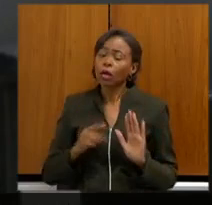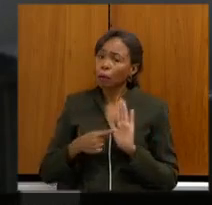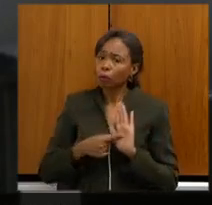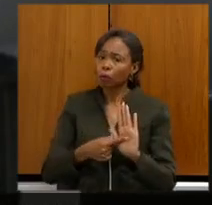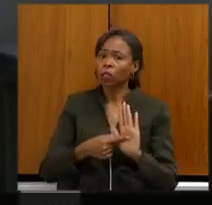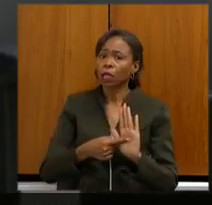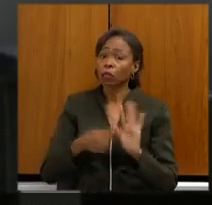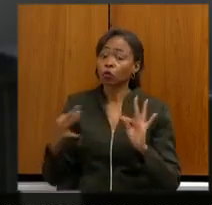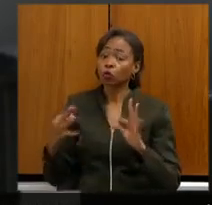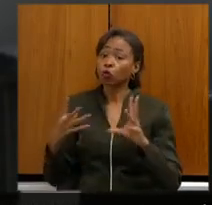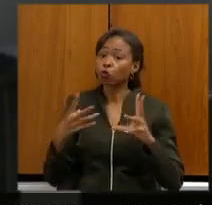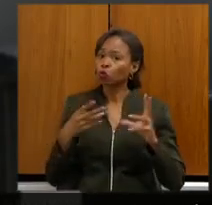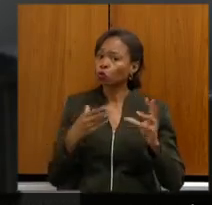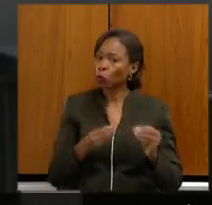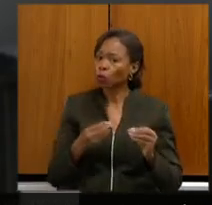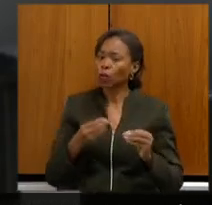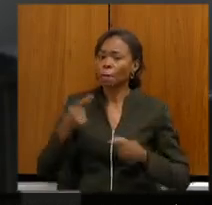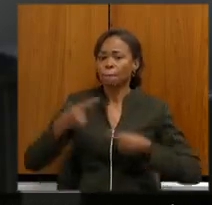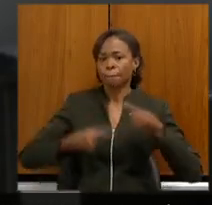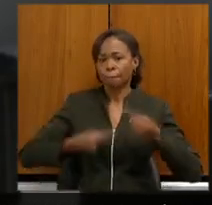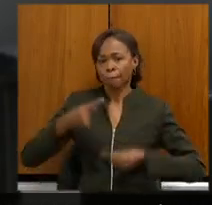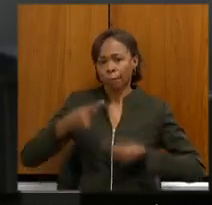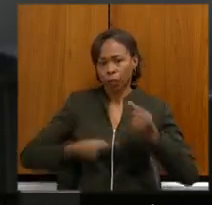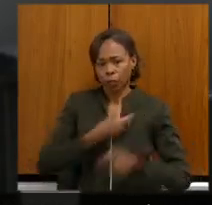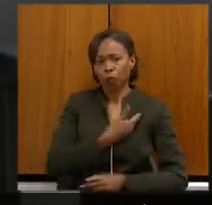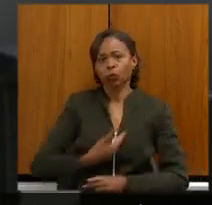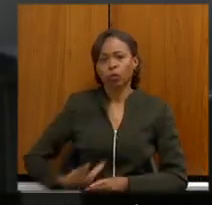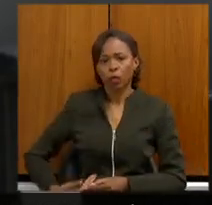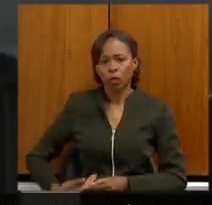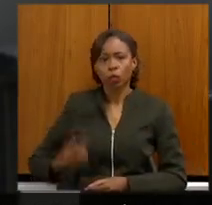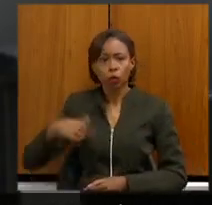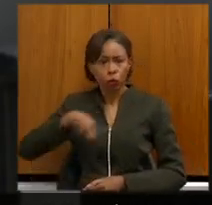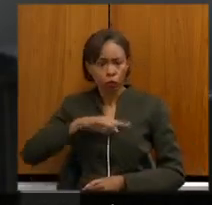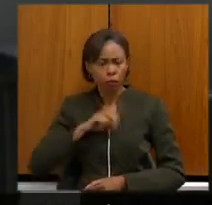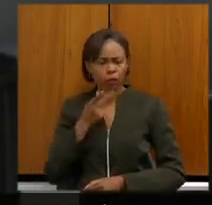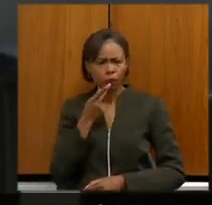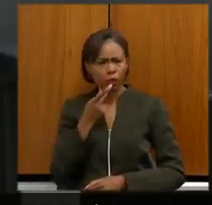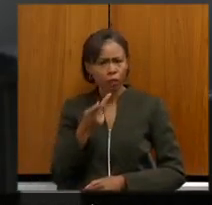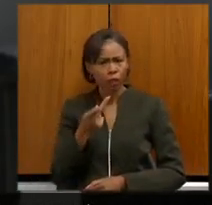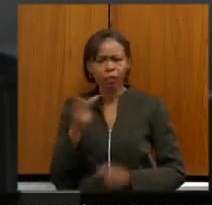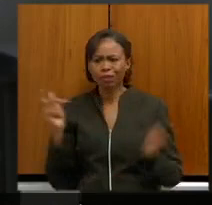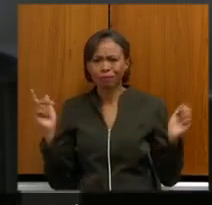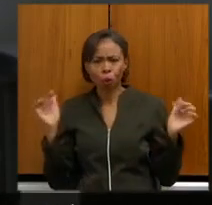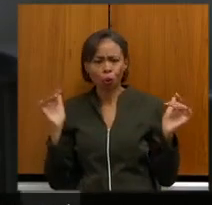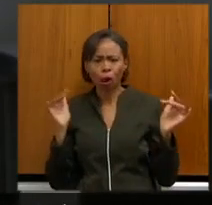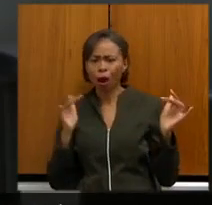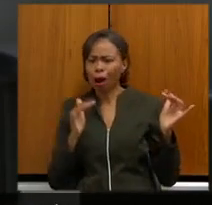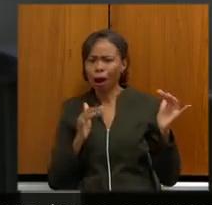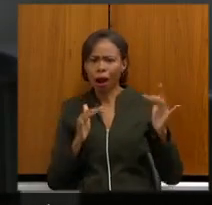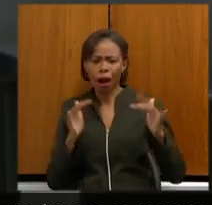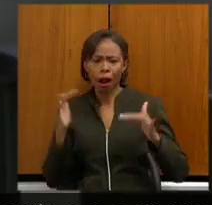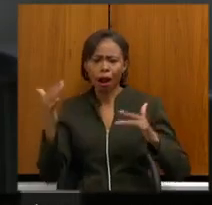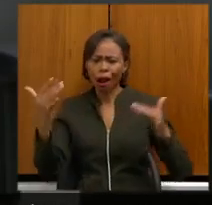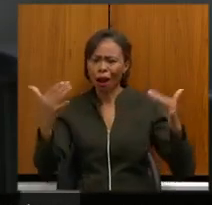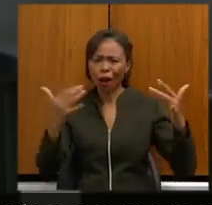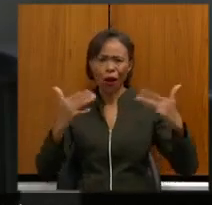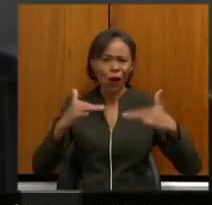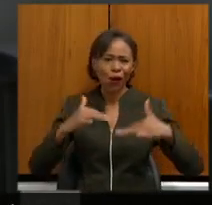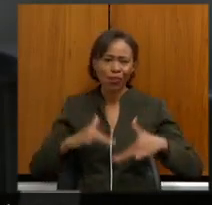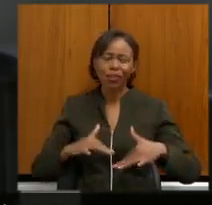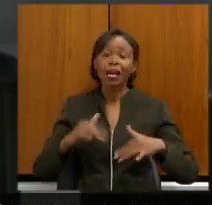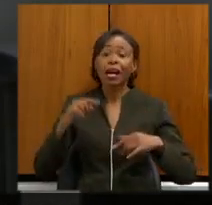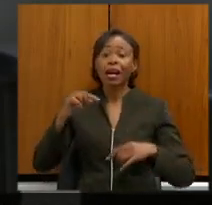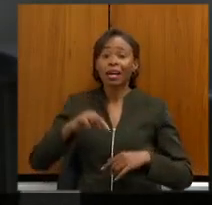cada política que o estado desenvolve por isso nós somos falando tá chegando mais pessoas essa audiência é uma audiência saber é